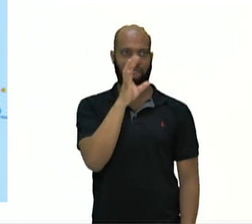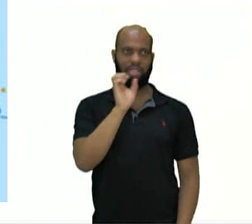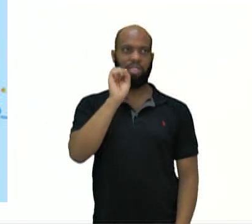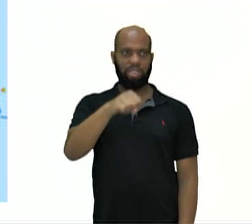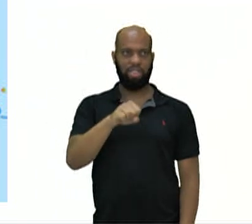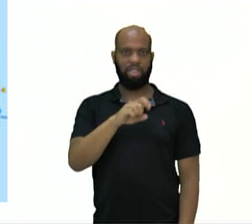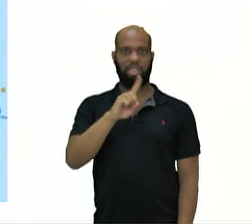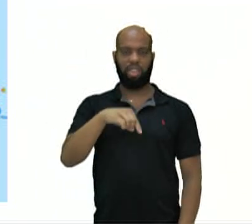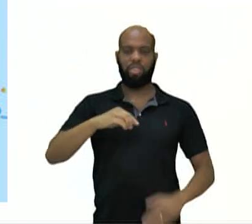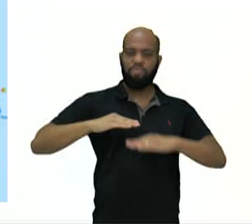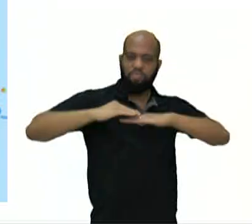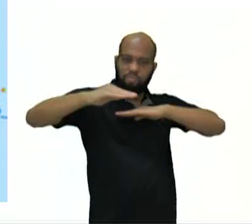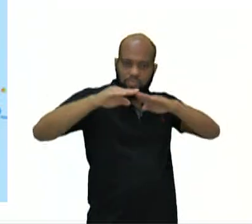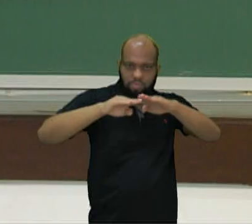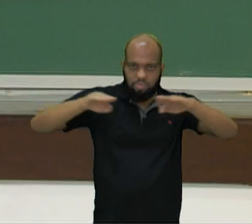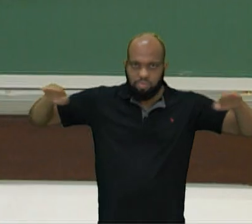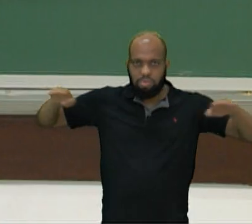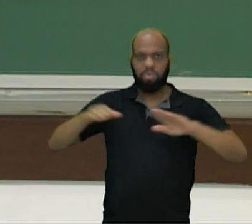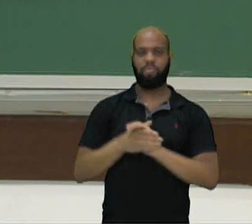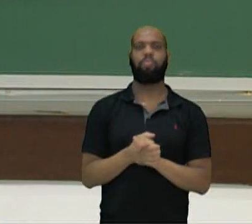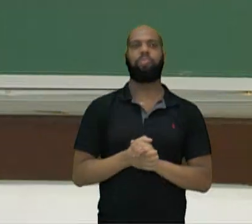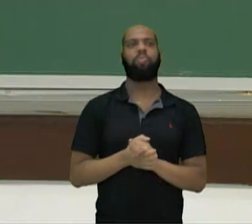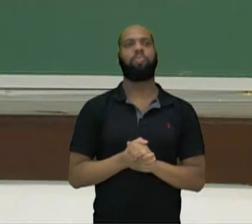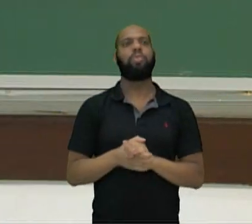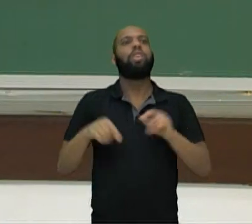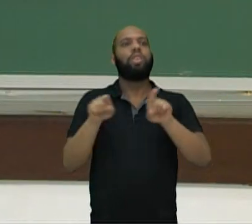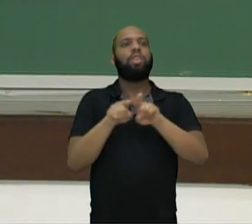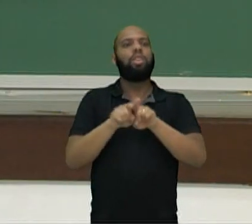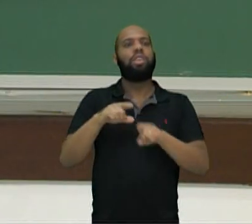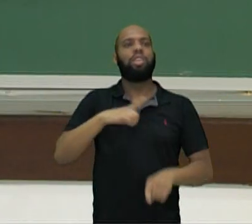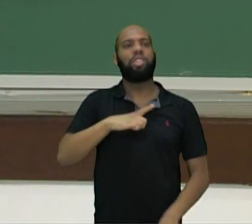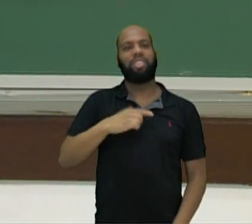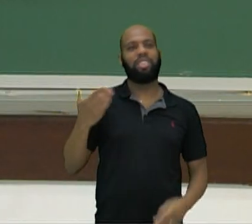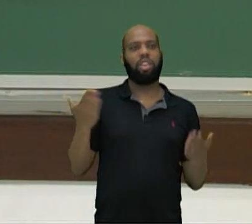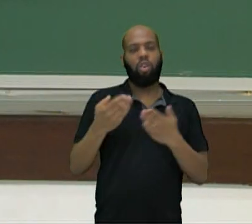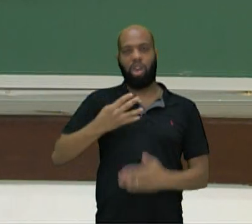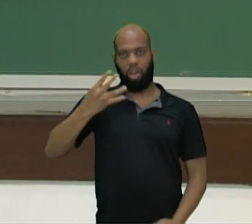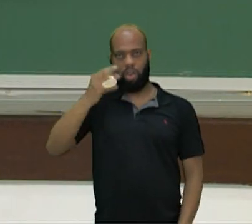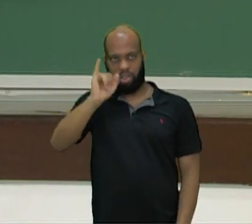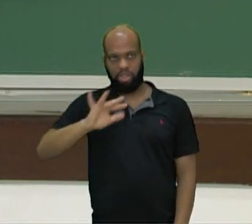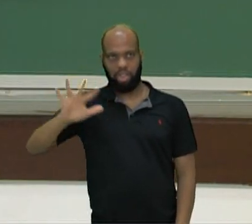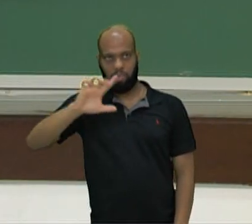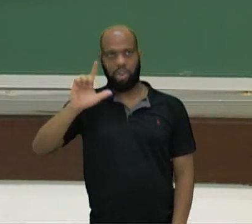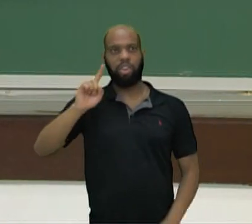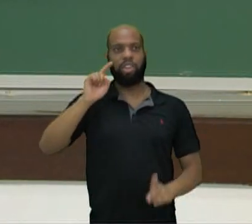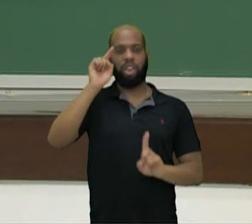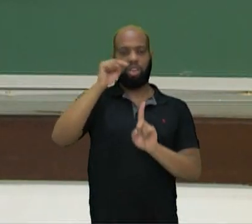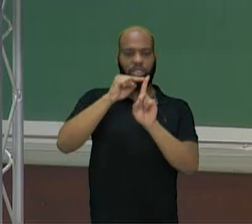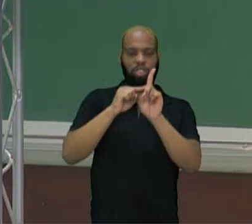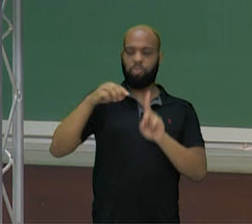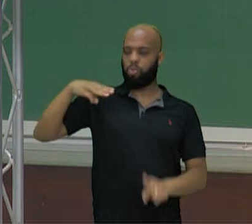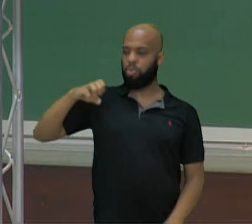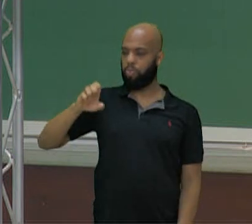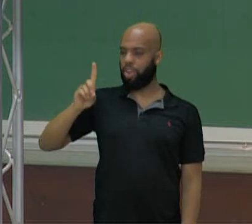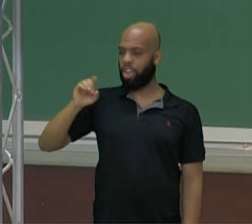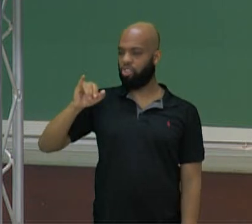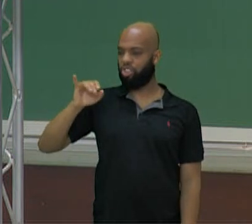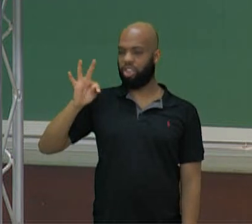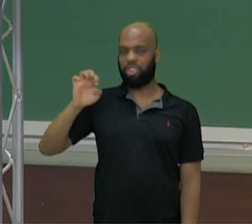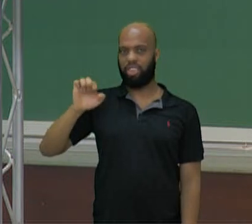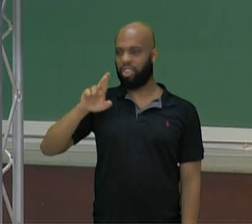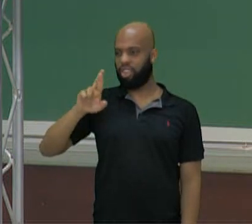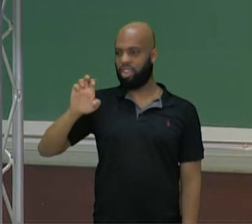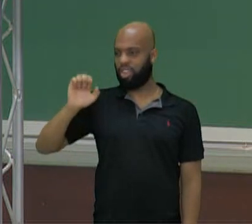uma área mais de campo, tá bom? Nós temos também ali, ó, a vegetação do tipo mediterrâneo, olha que legal,